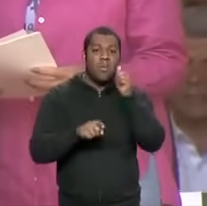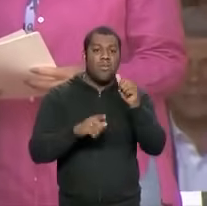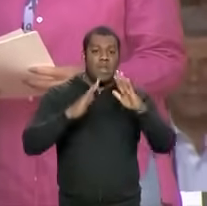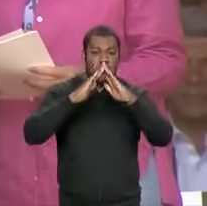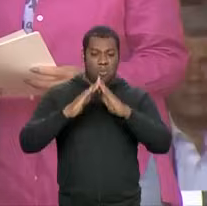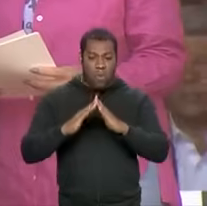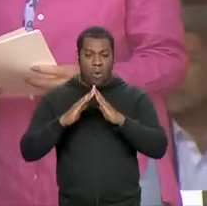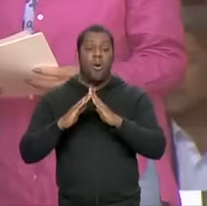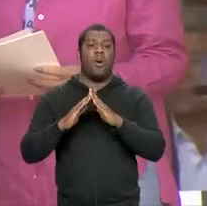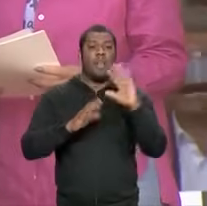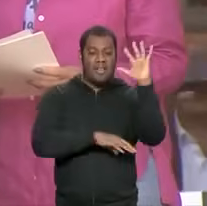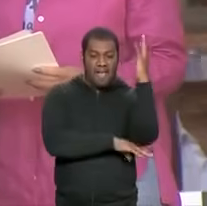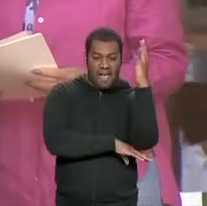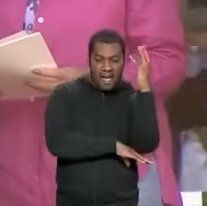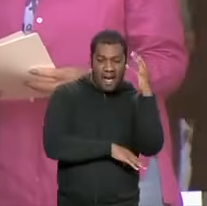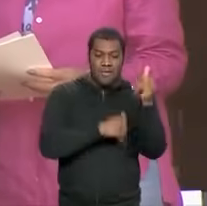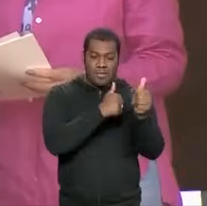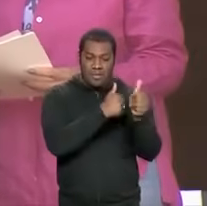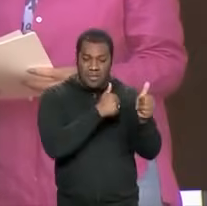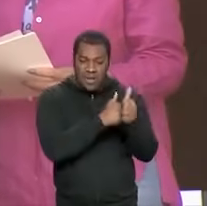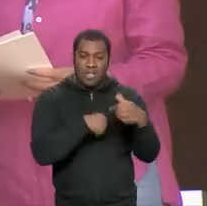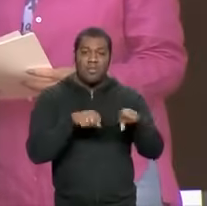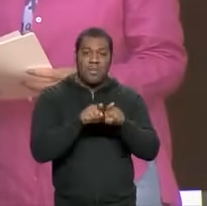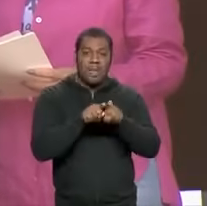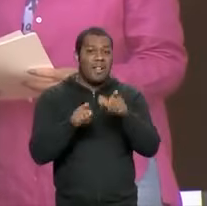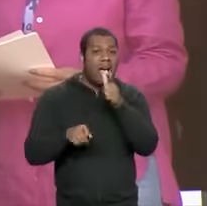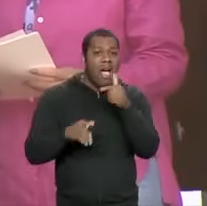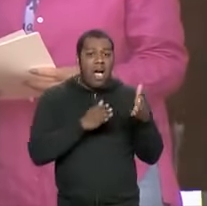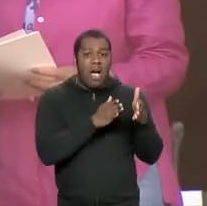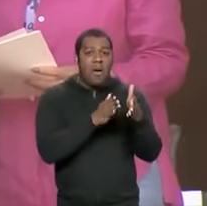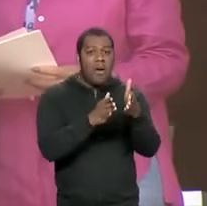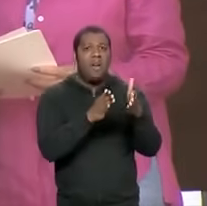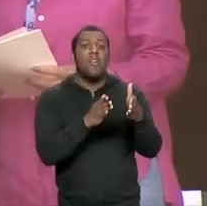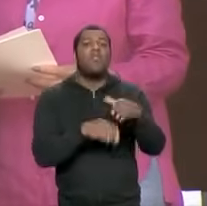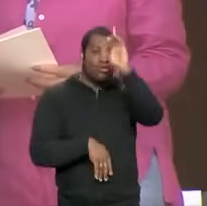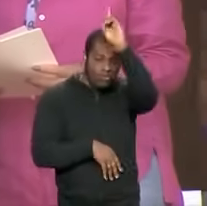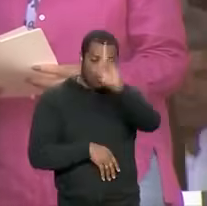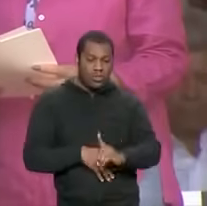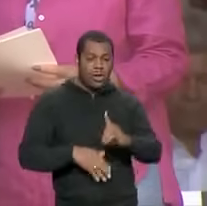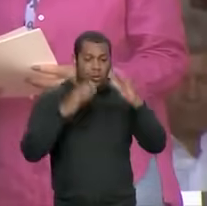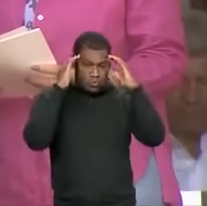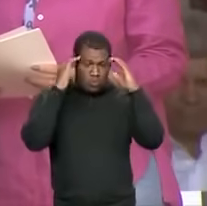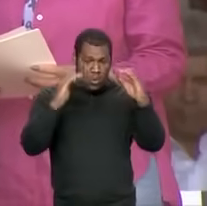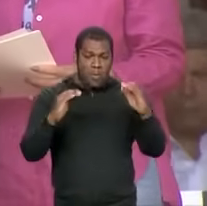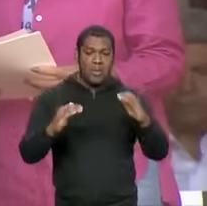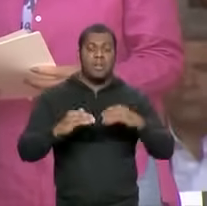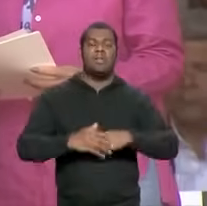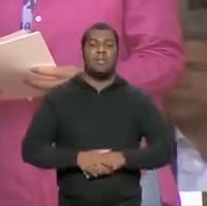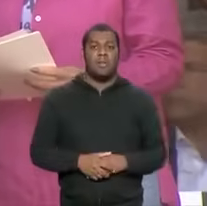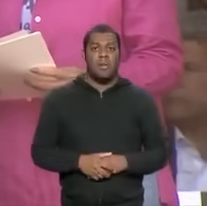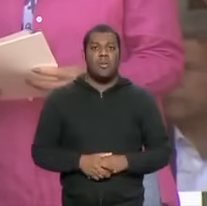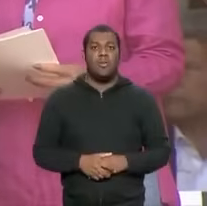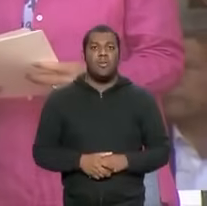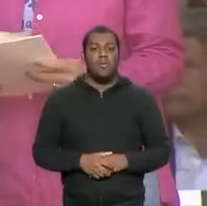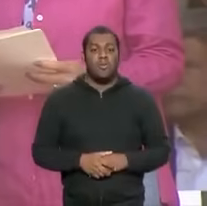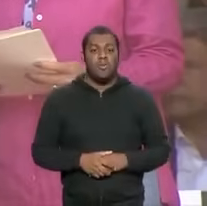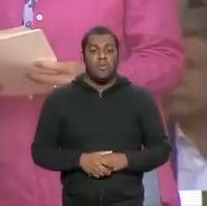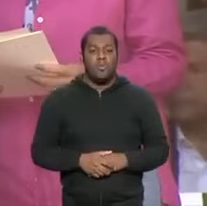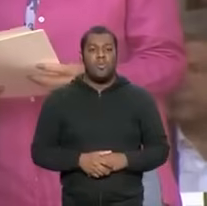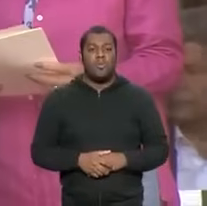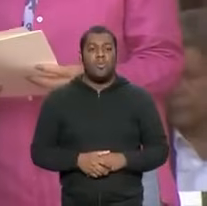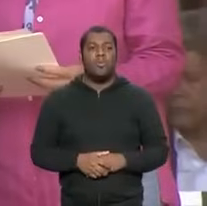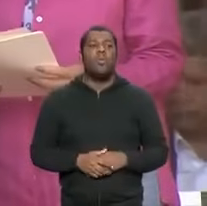águas possam viver com dignidade Dentro assegurado os seus direitos civis políticos e sociais